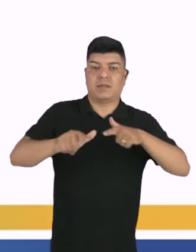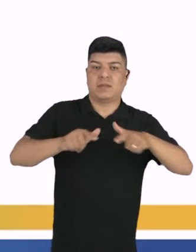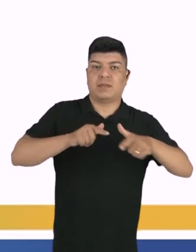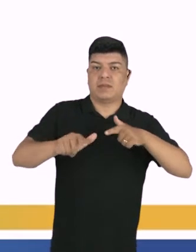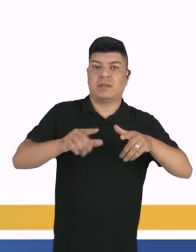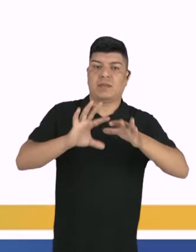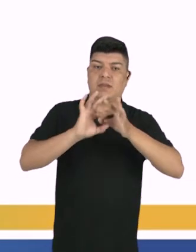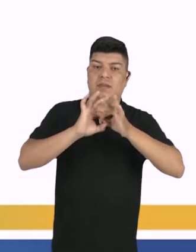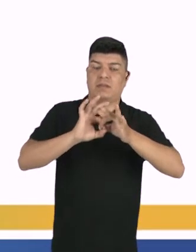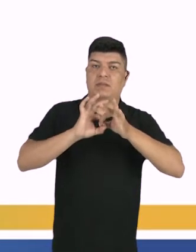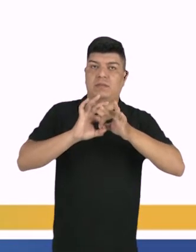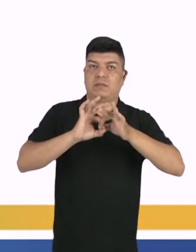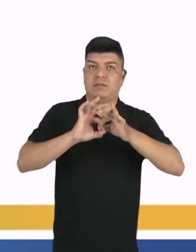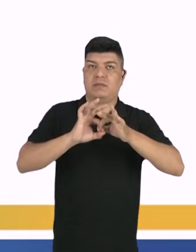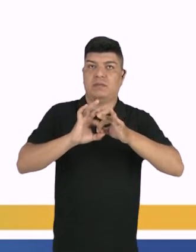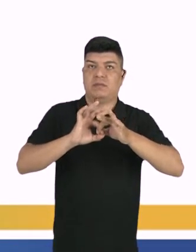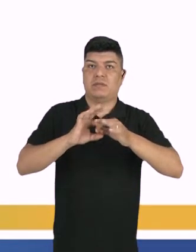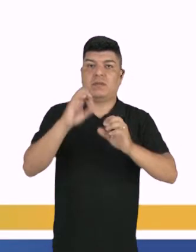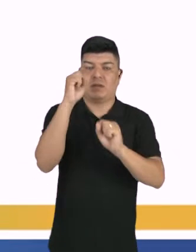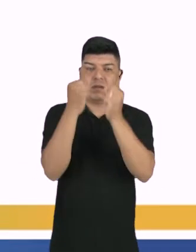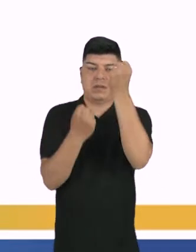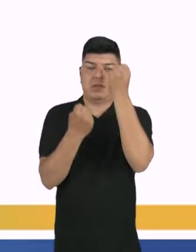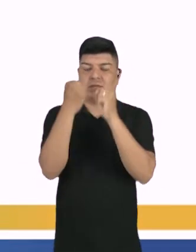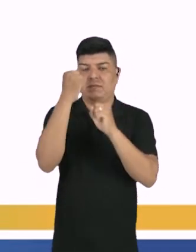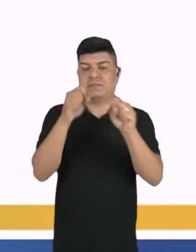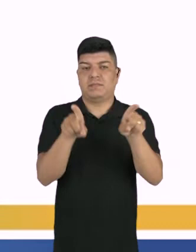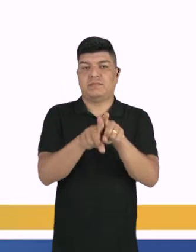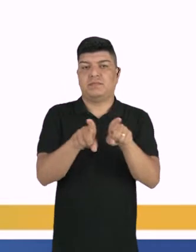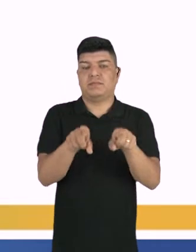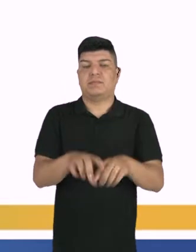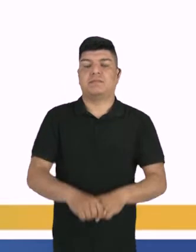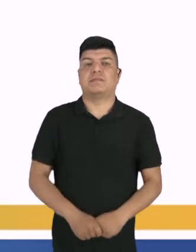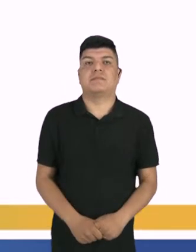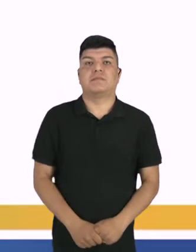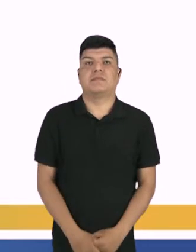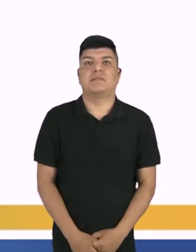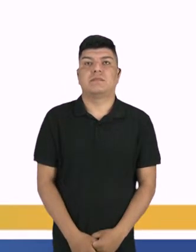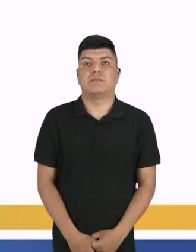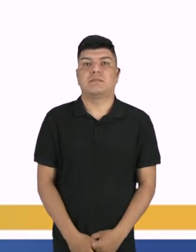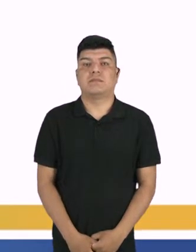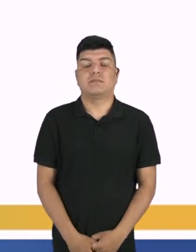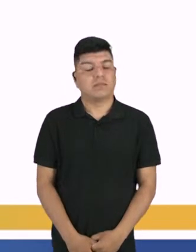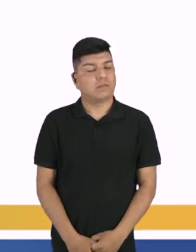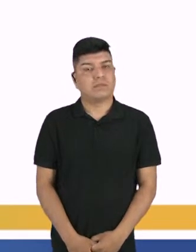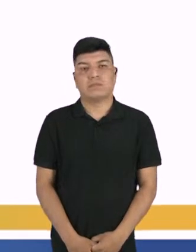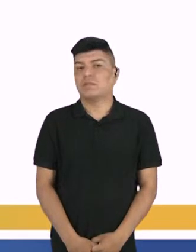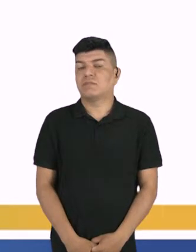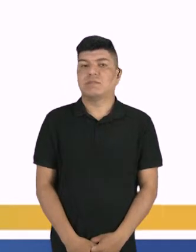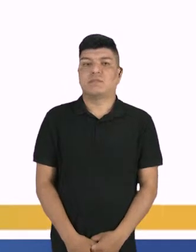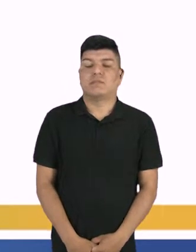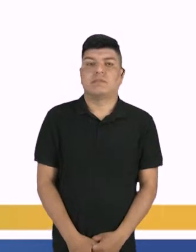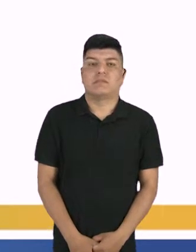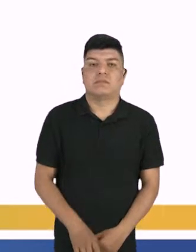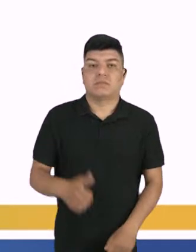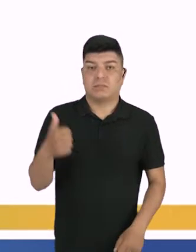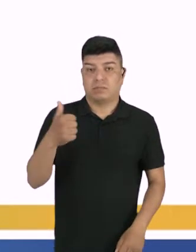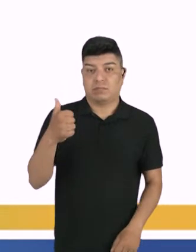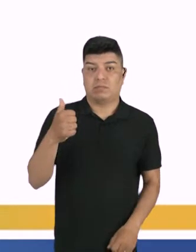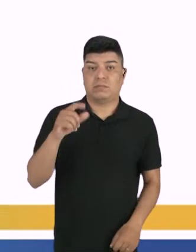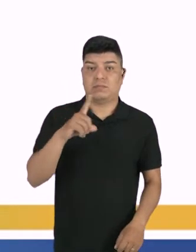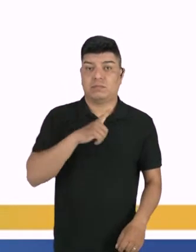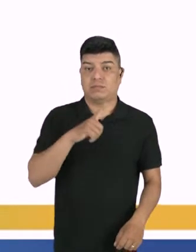trabalhadores vinculados às fábricas e às indústrias. Só que essa primeira